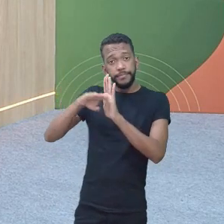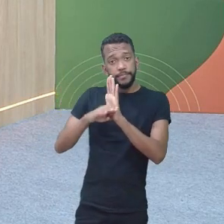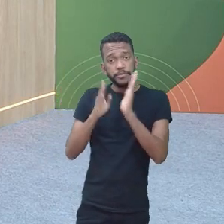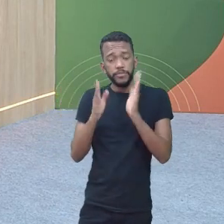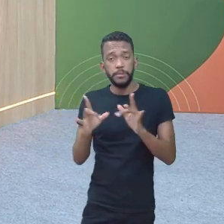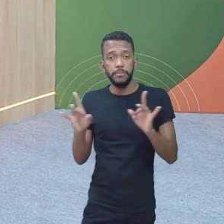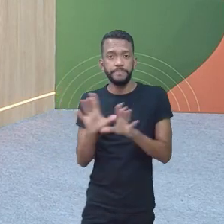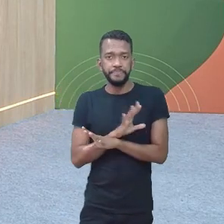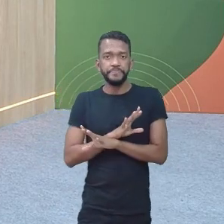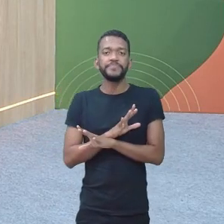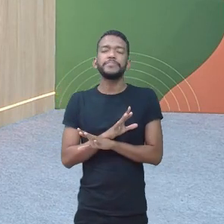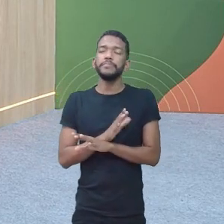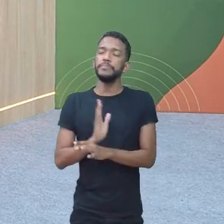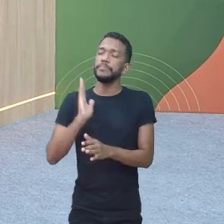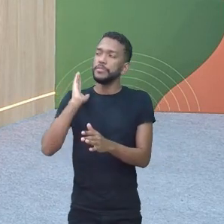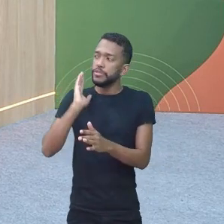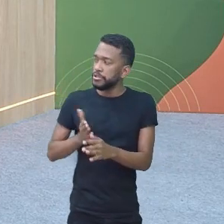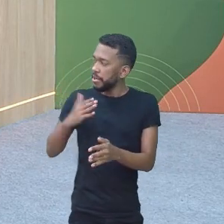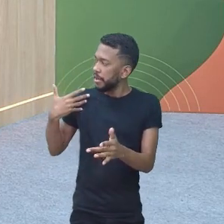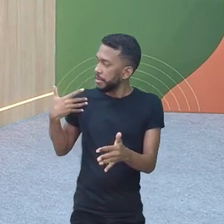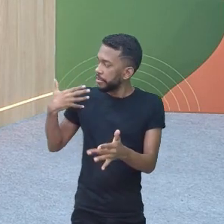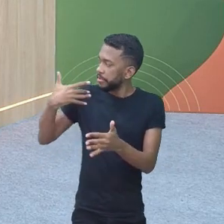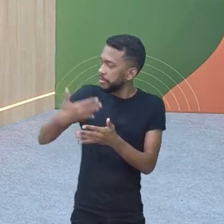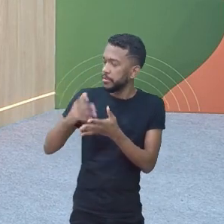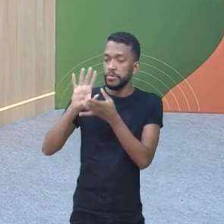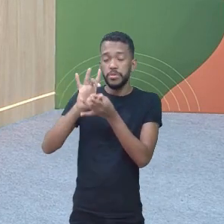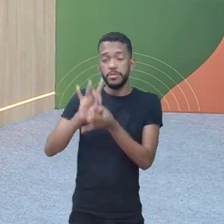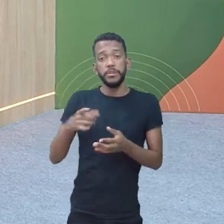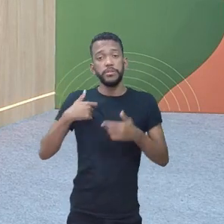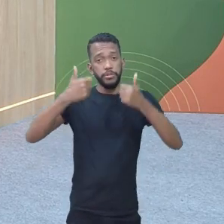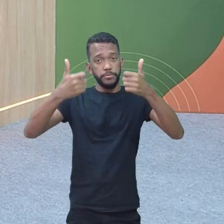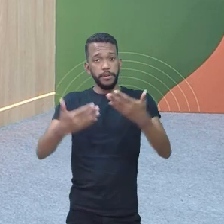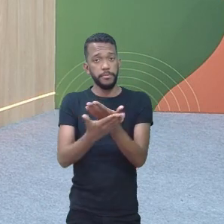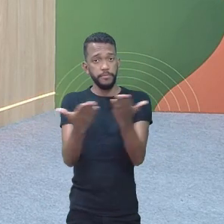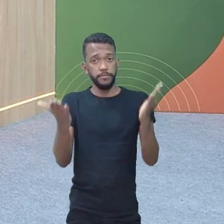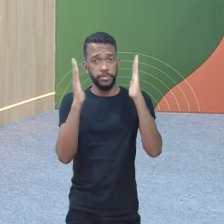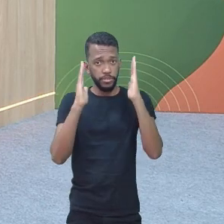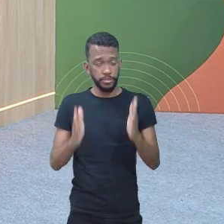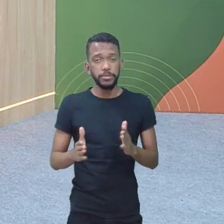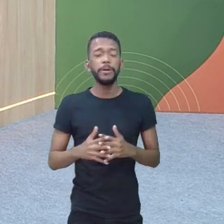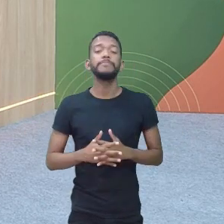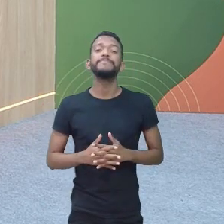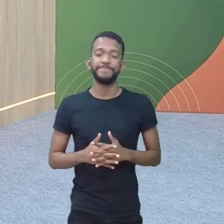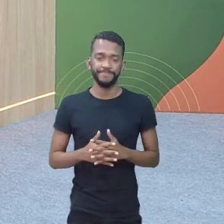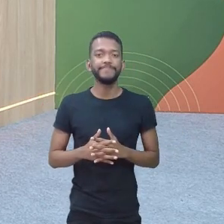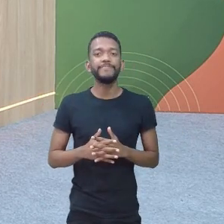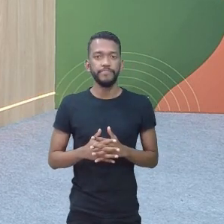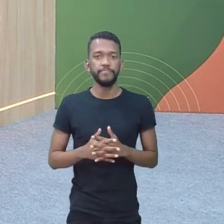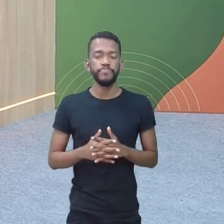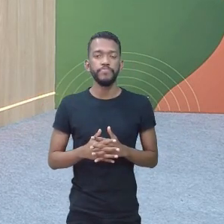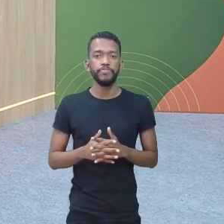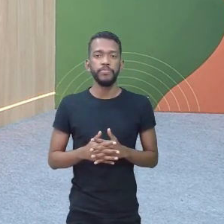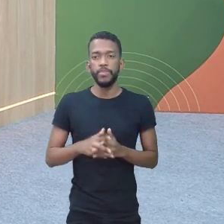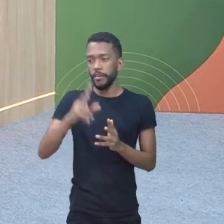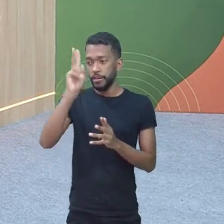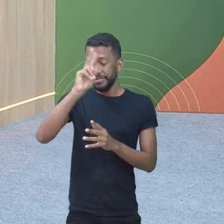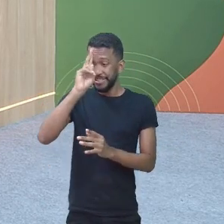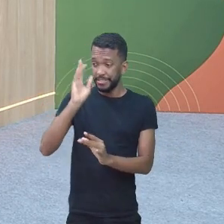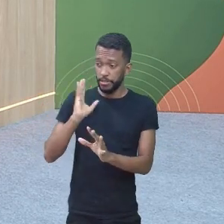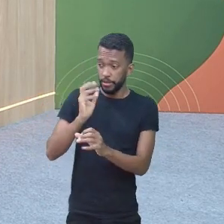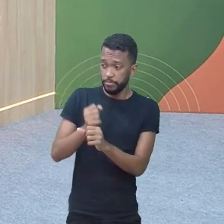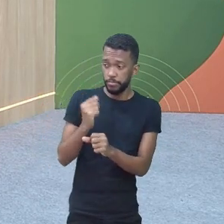todo esse contexto que eu estou falando aqui, histórico, em que os